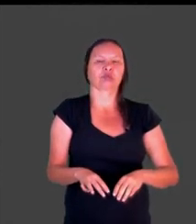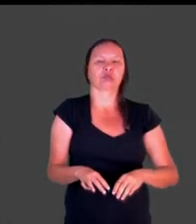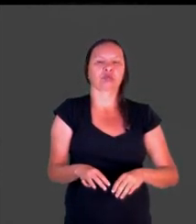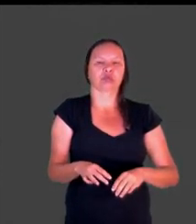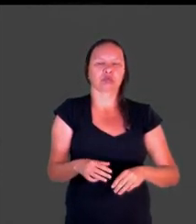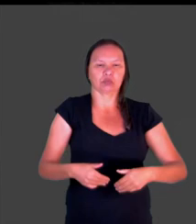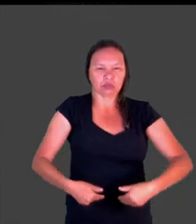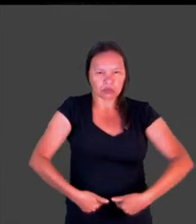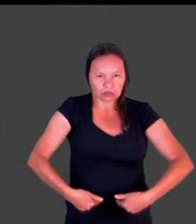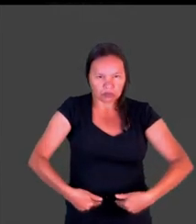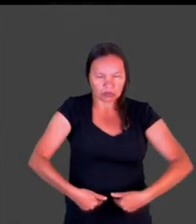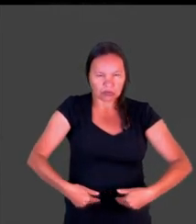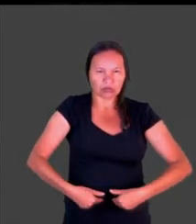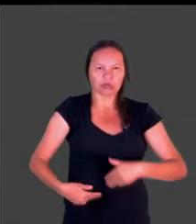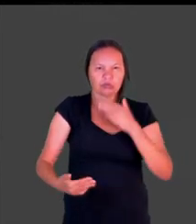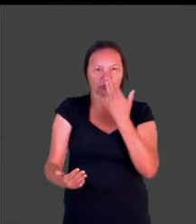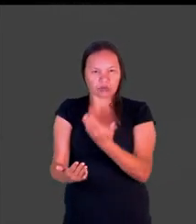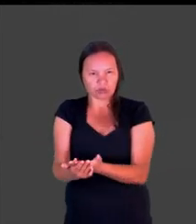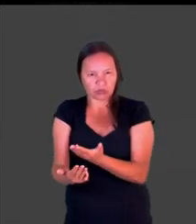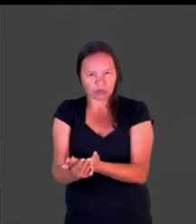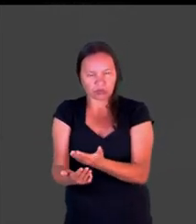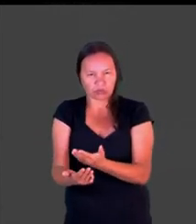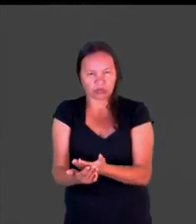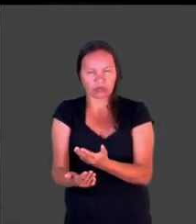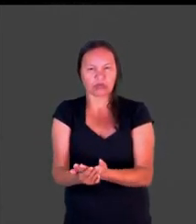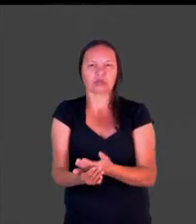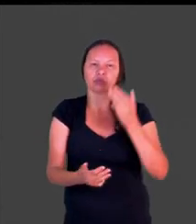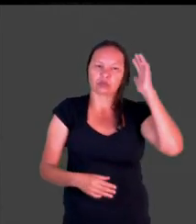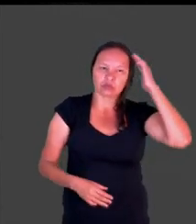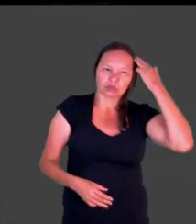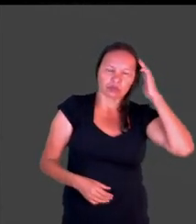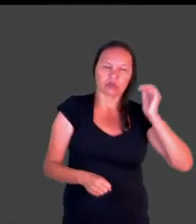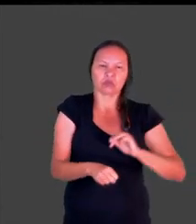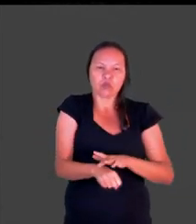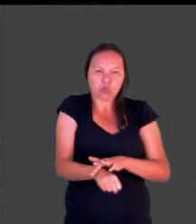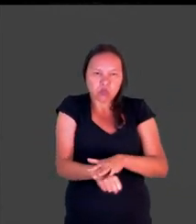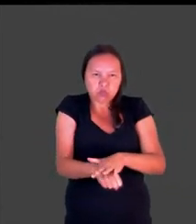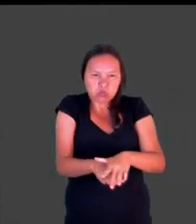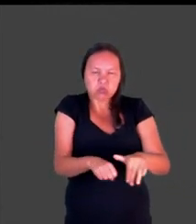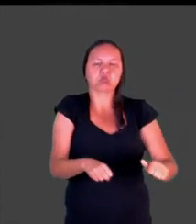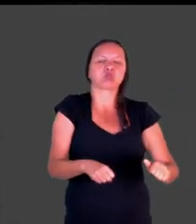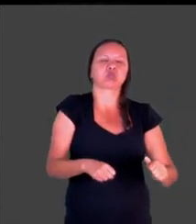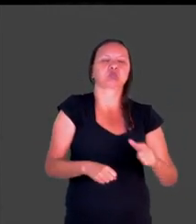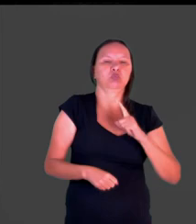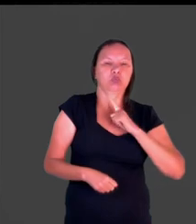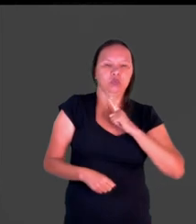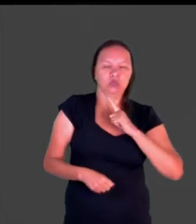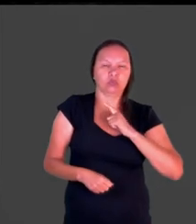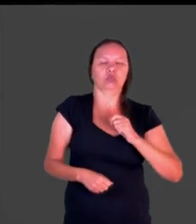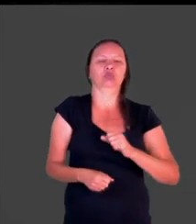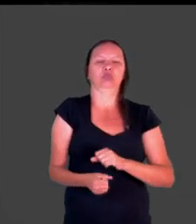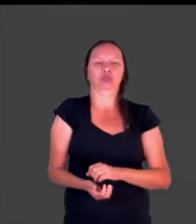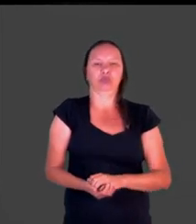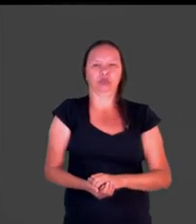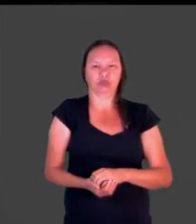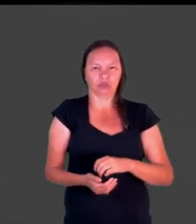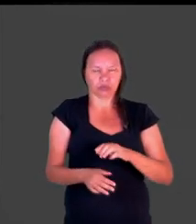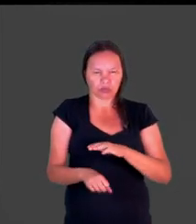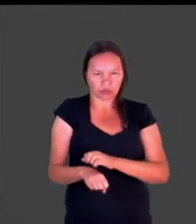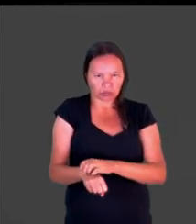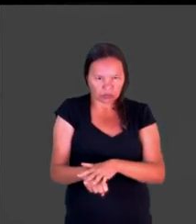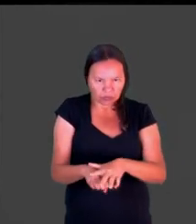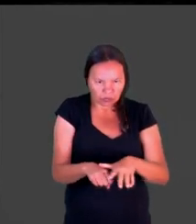nas escolas considerando a situação da pandemia mas que precisava ter essas ações Mesmo durante